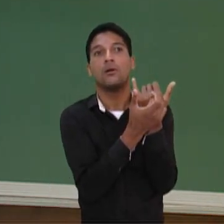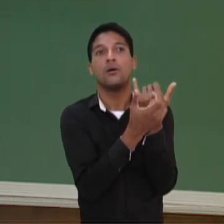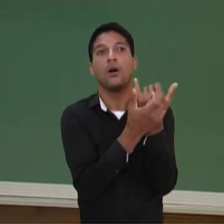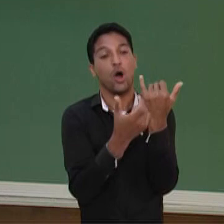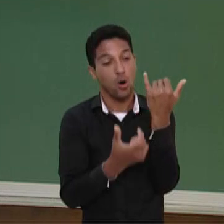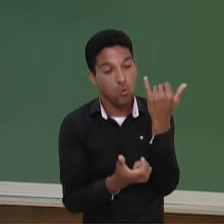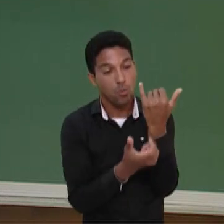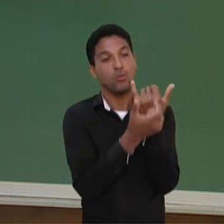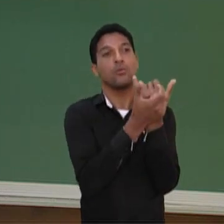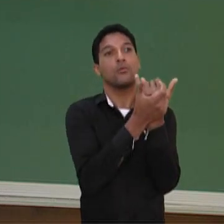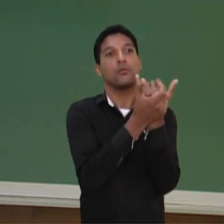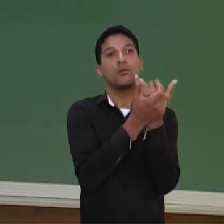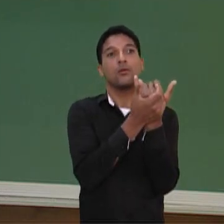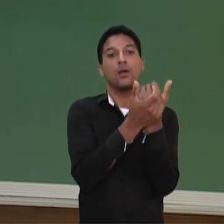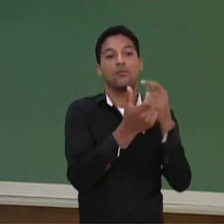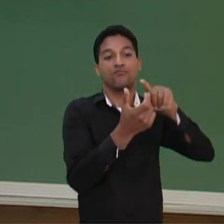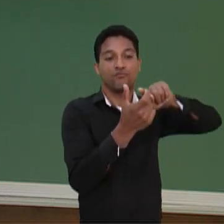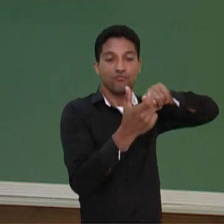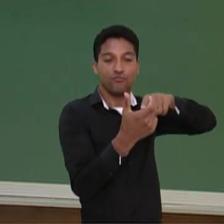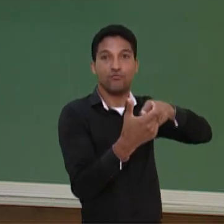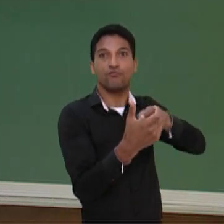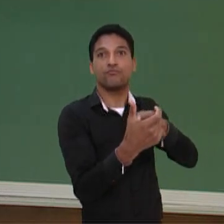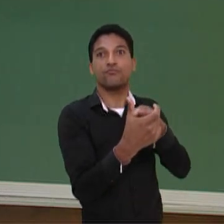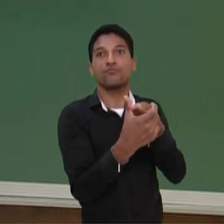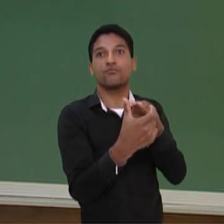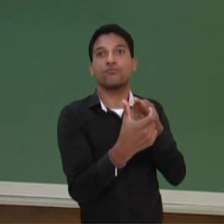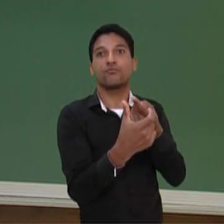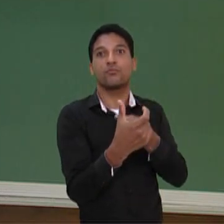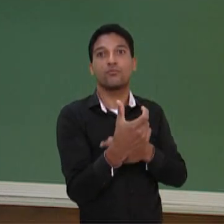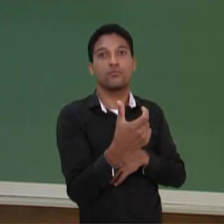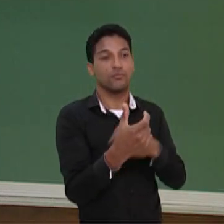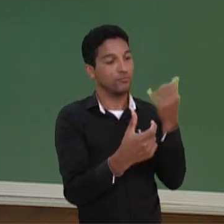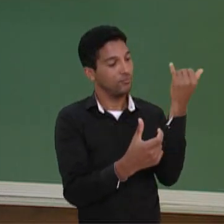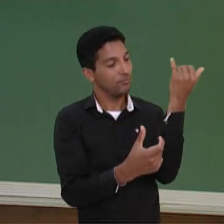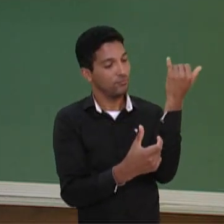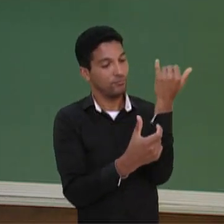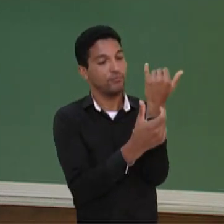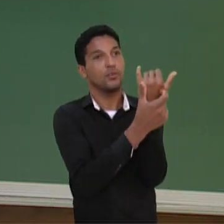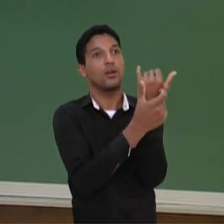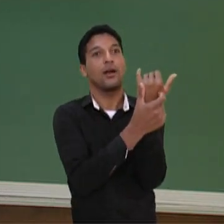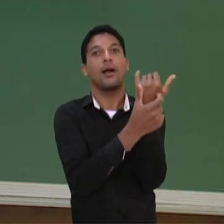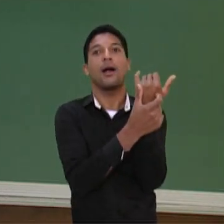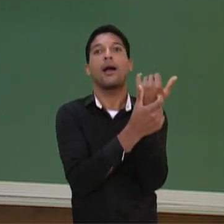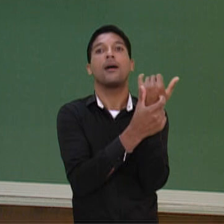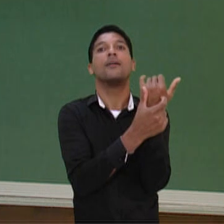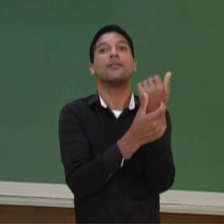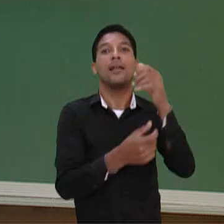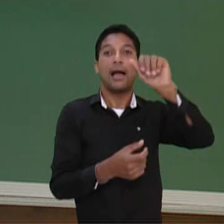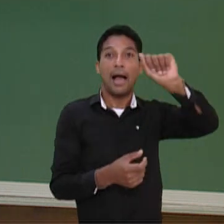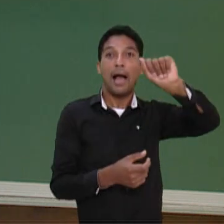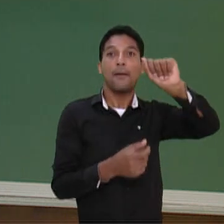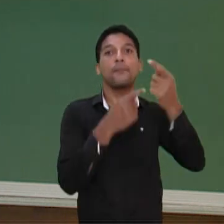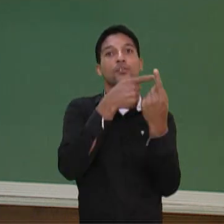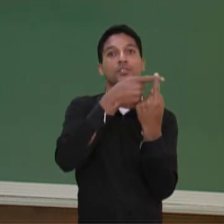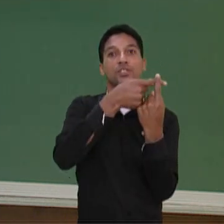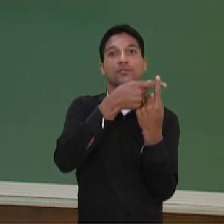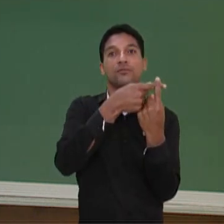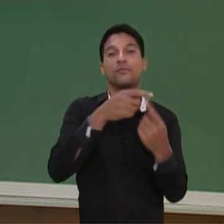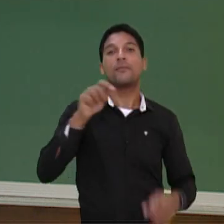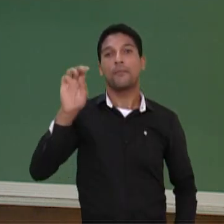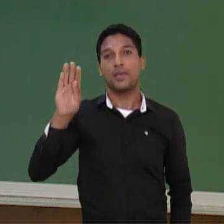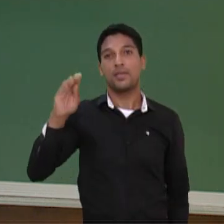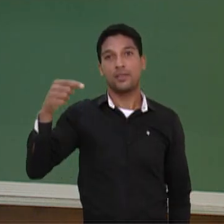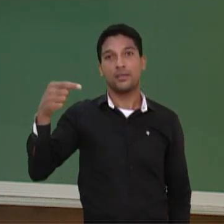para cima, o interior dela é voltado para cima. Então, o que eu tenho? A positivo e B negativo.